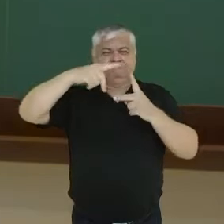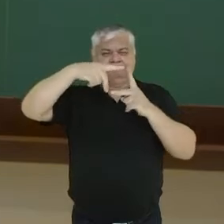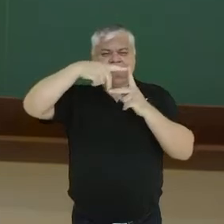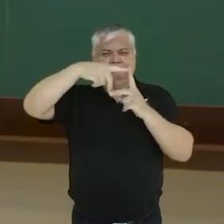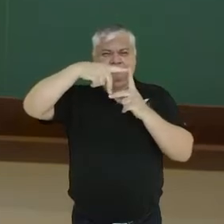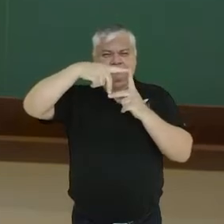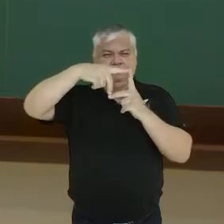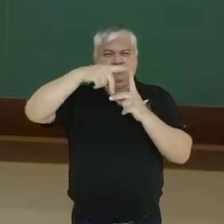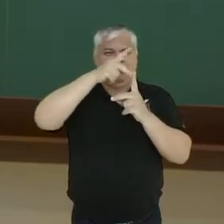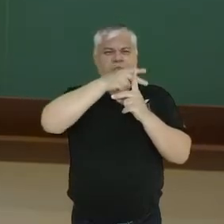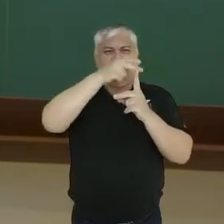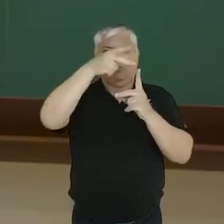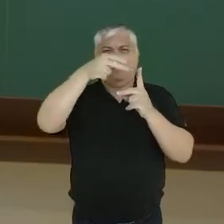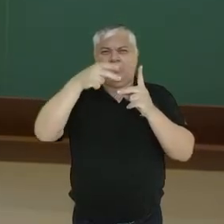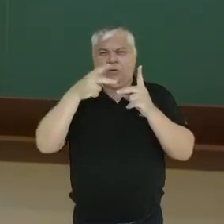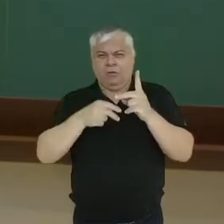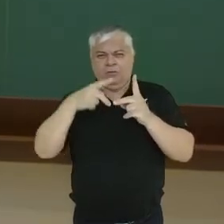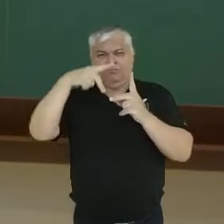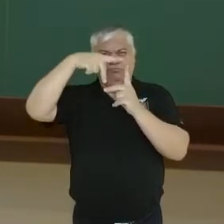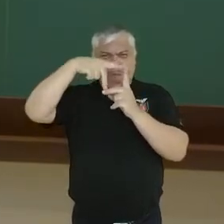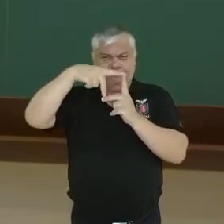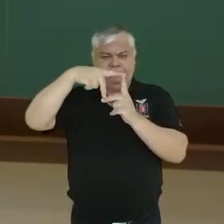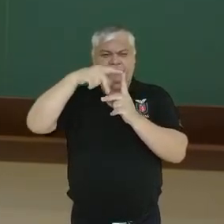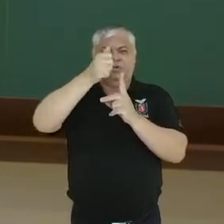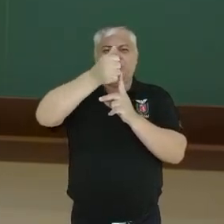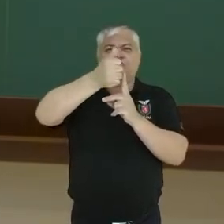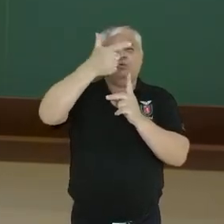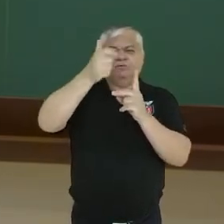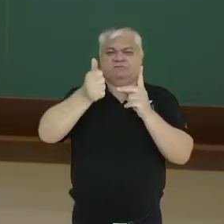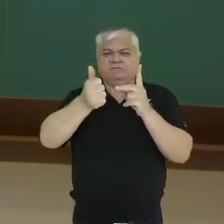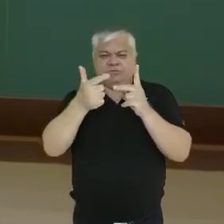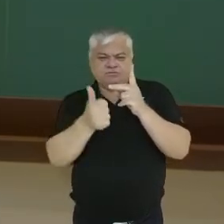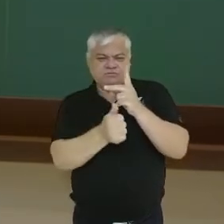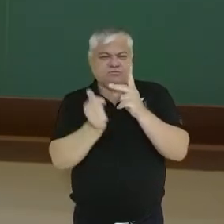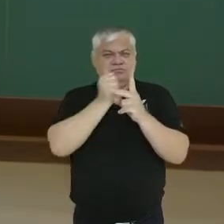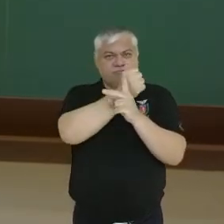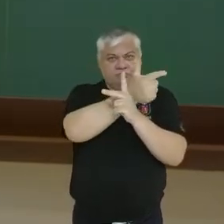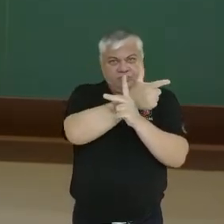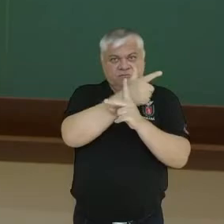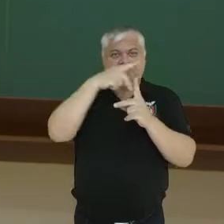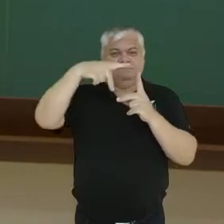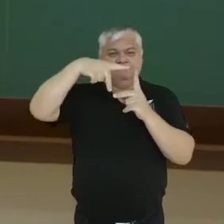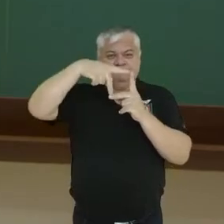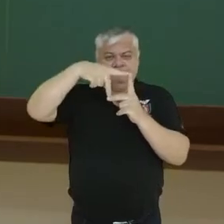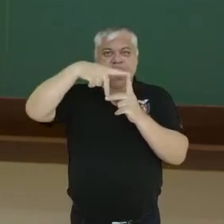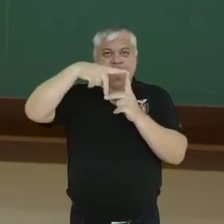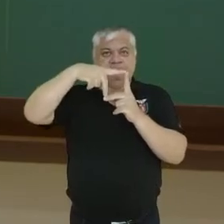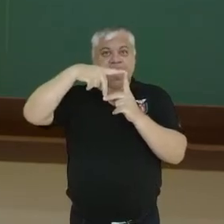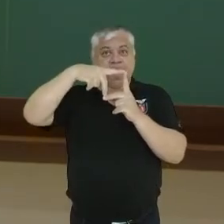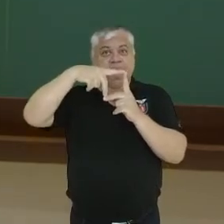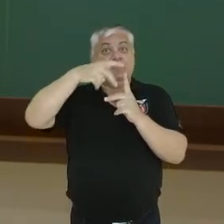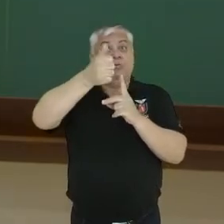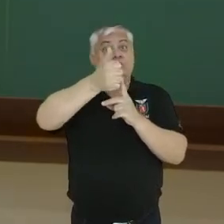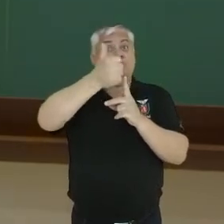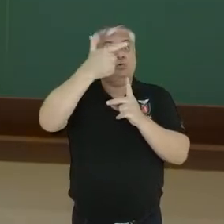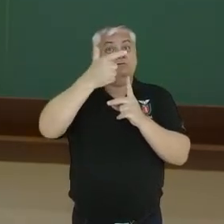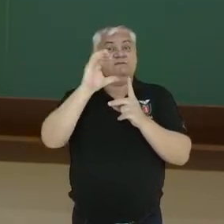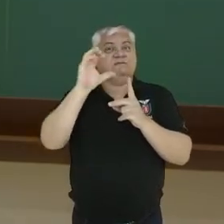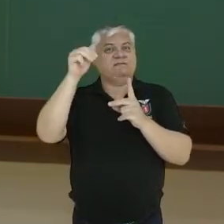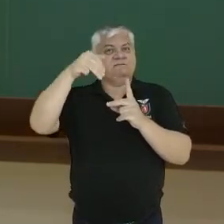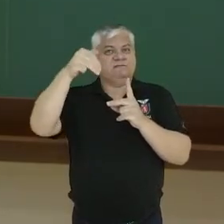os lados com a mesma medida. Faz o desenho ajuda a gente a entender. Então esse quadrado tem 12 centímetros